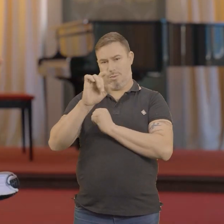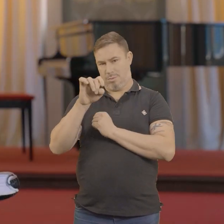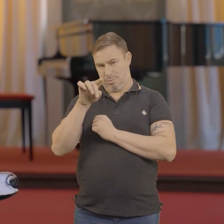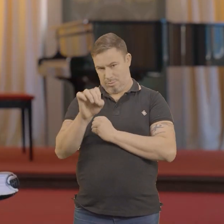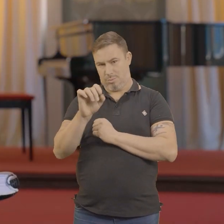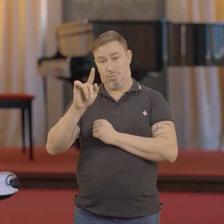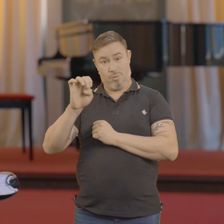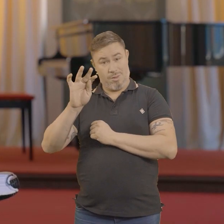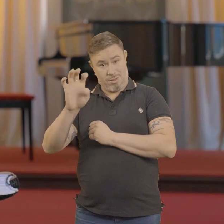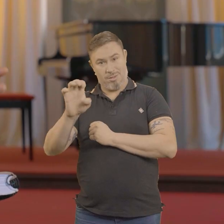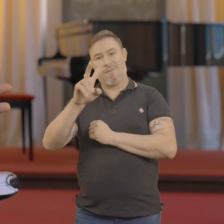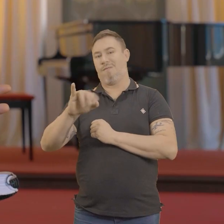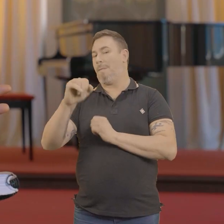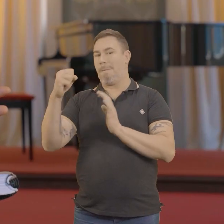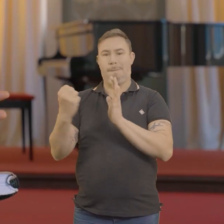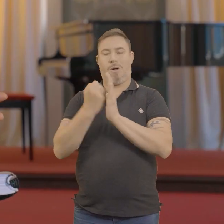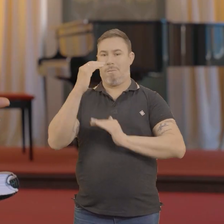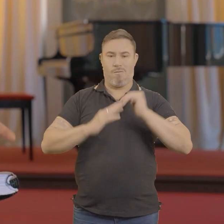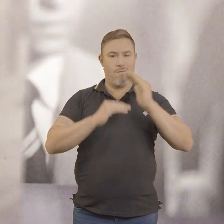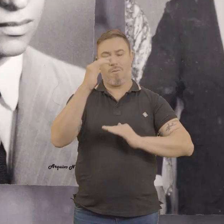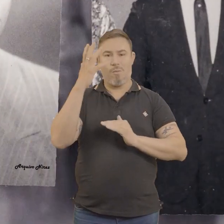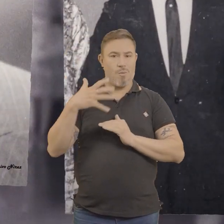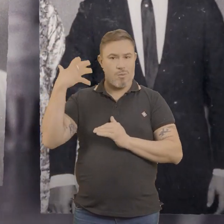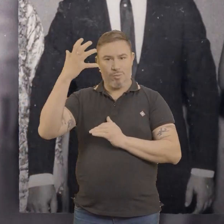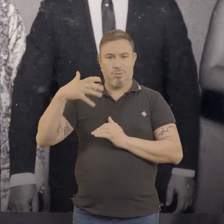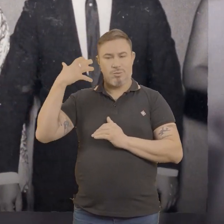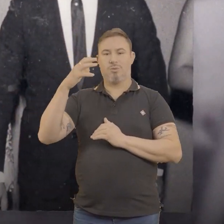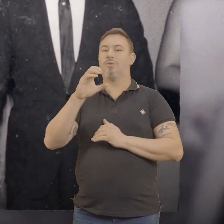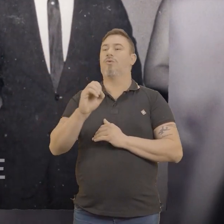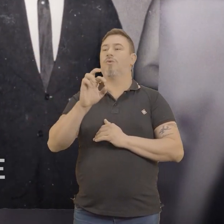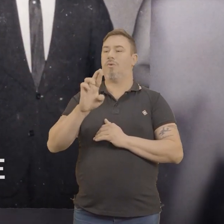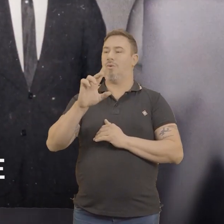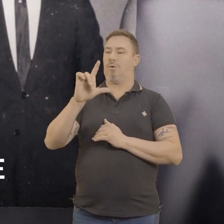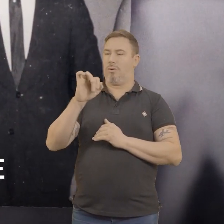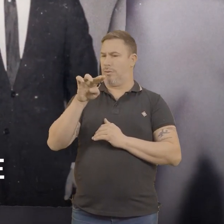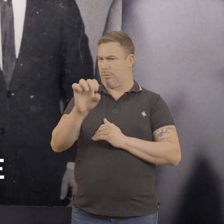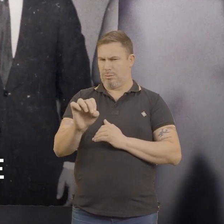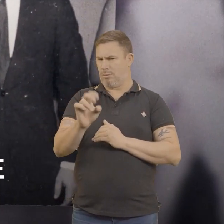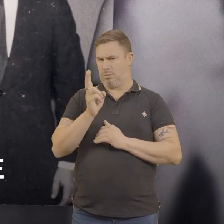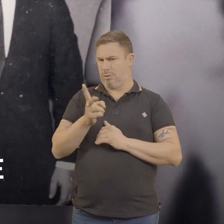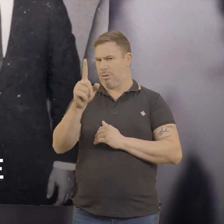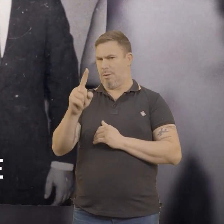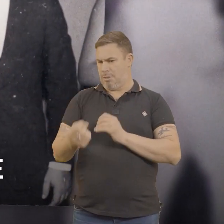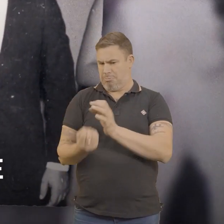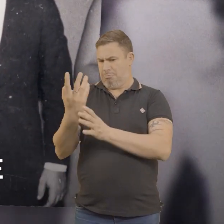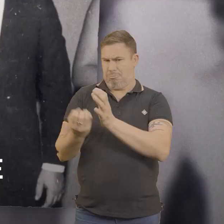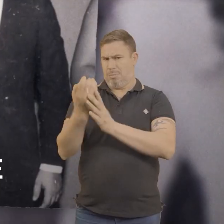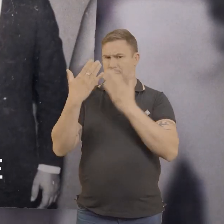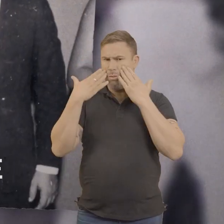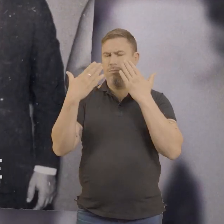né, da profissionalização da música. Orlando Leite esteve à frente de quase todos os movimentos